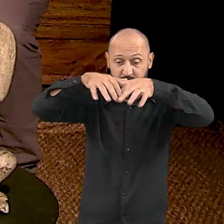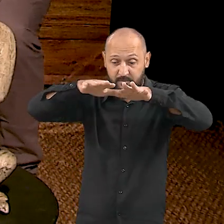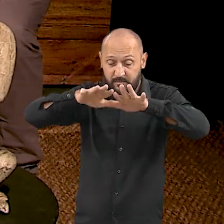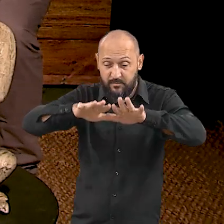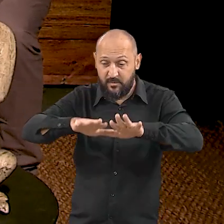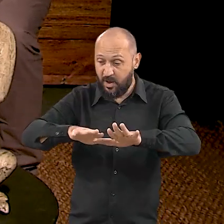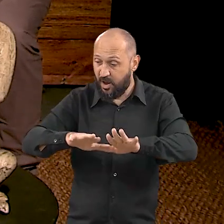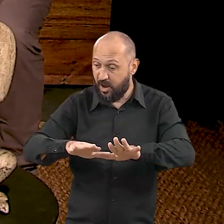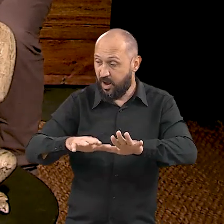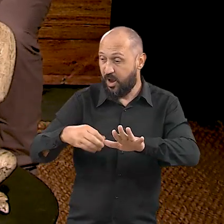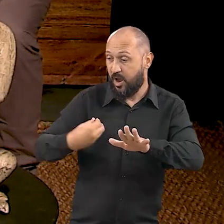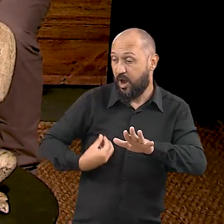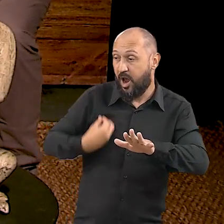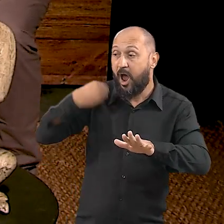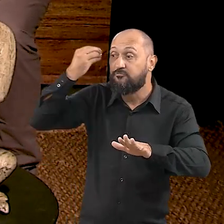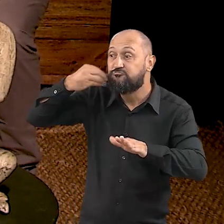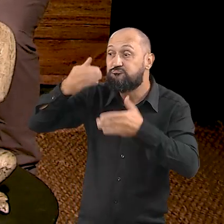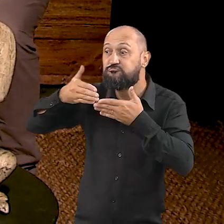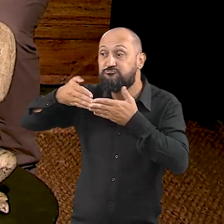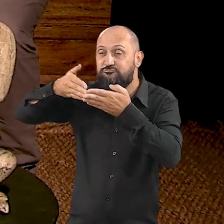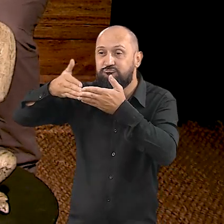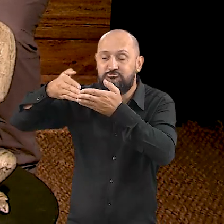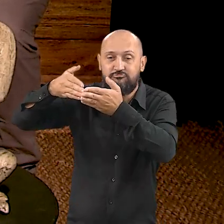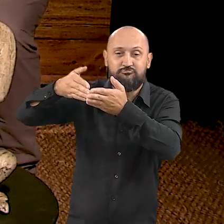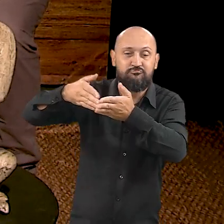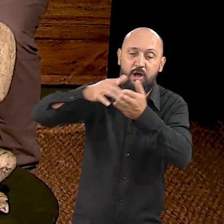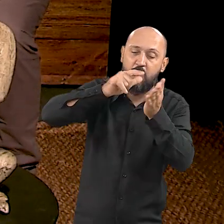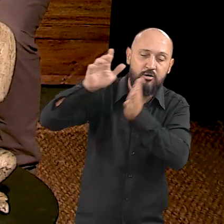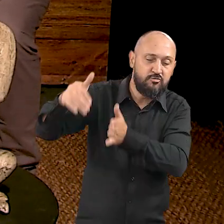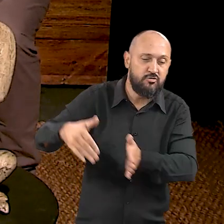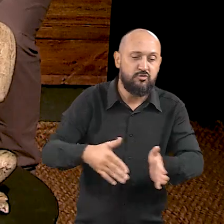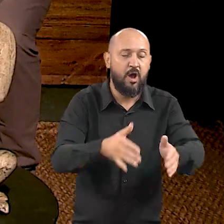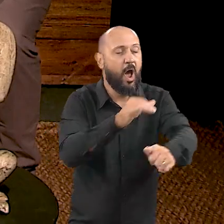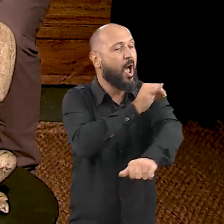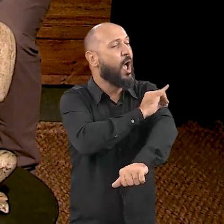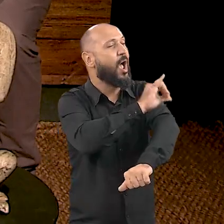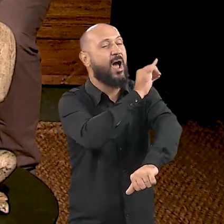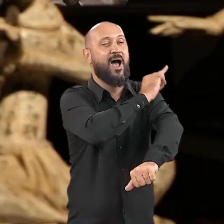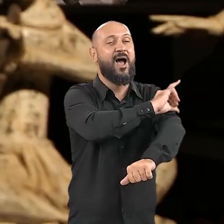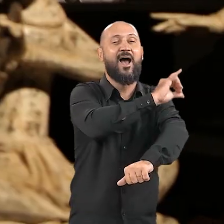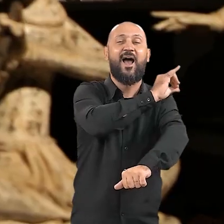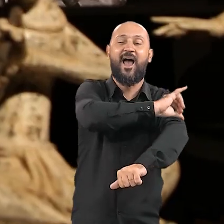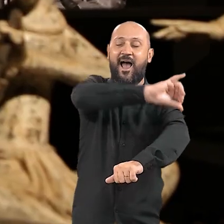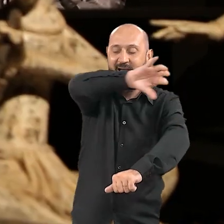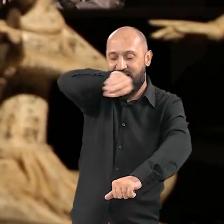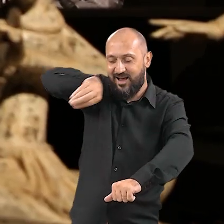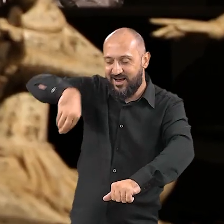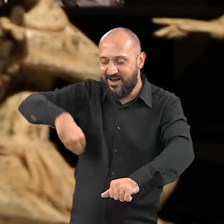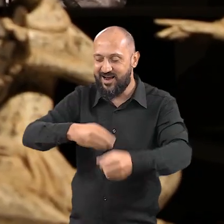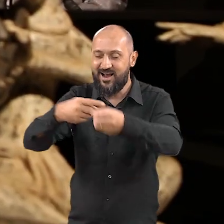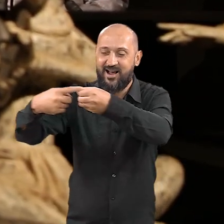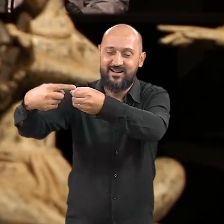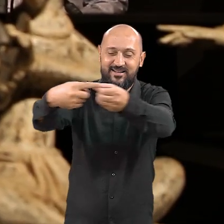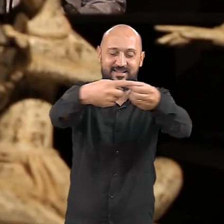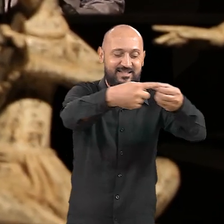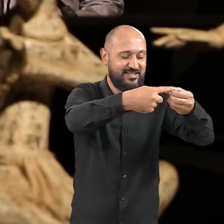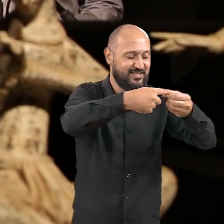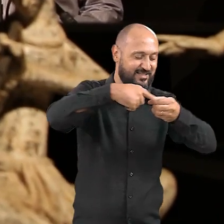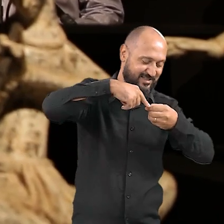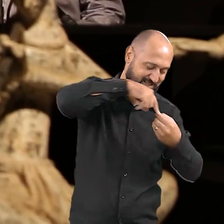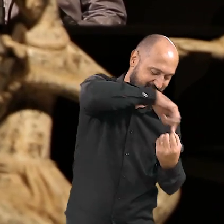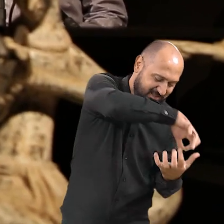viveu Corumbá, Rios de Janeiros, cidades do